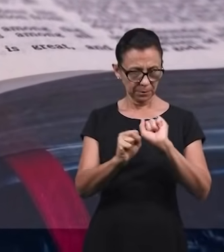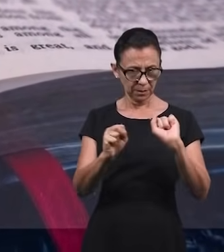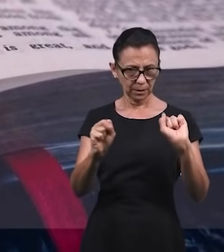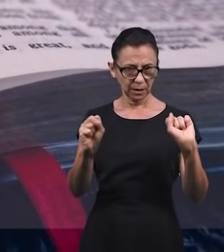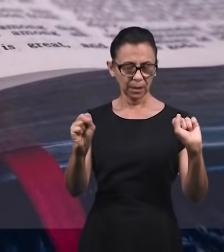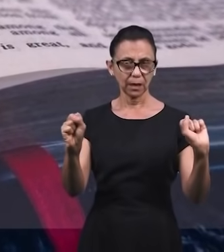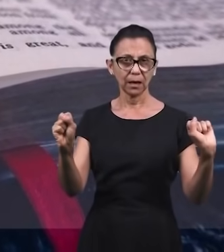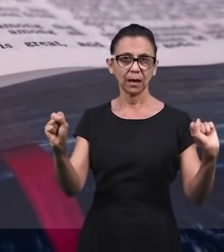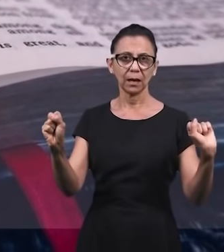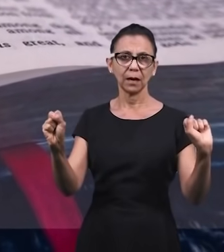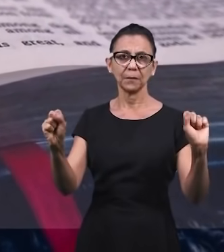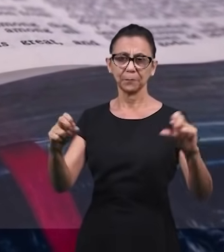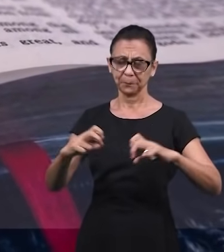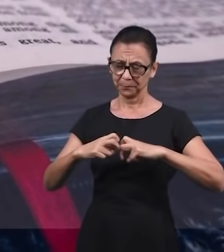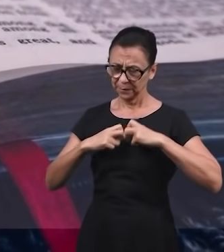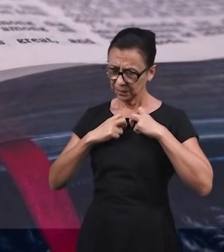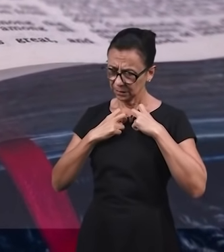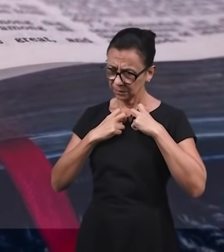bendito, vem me